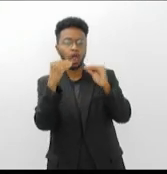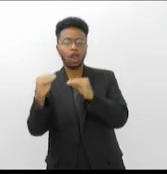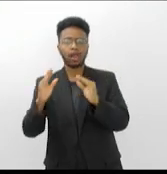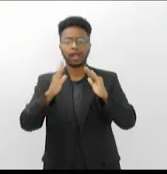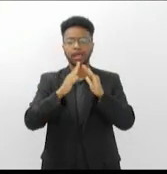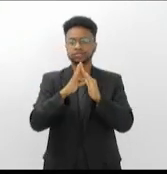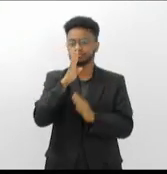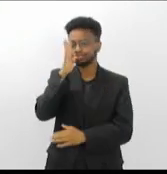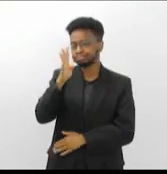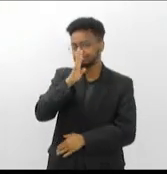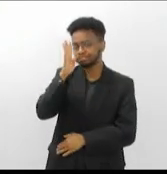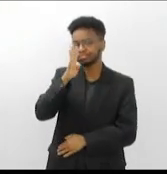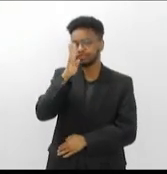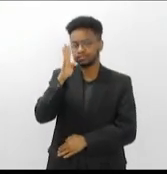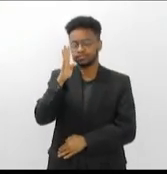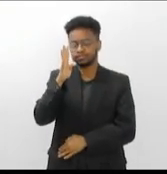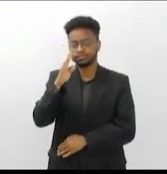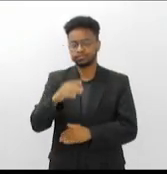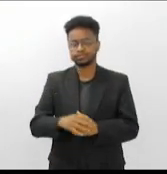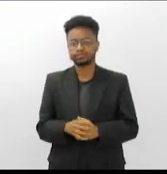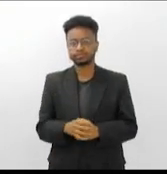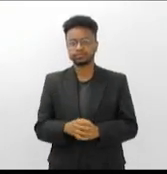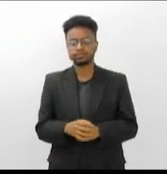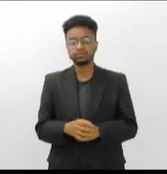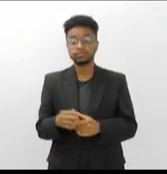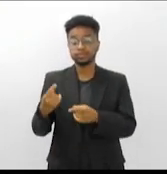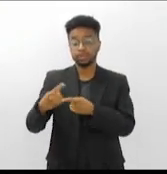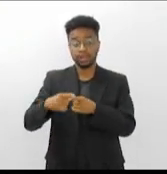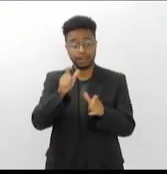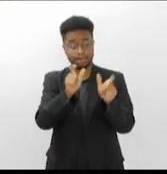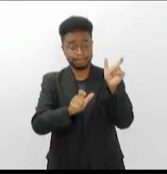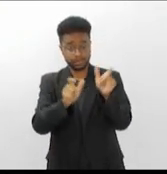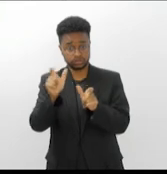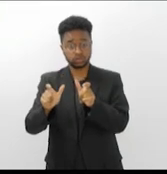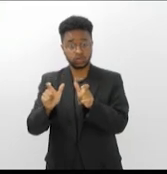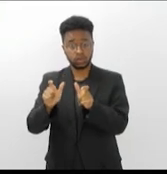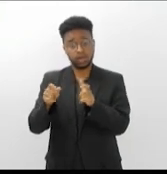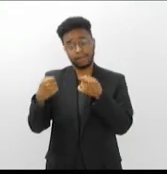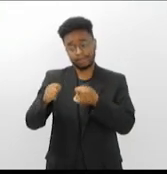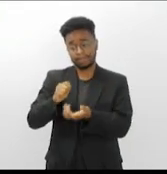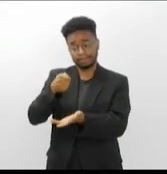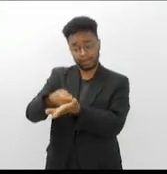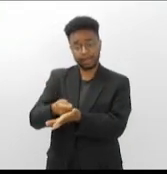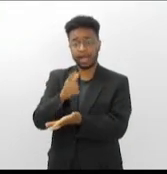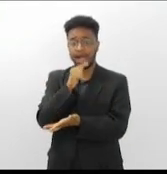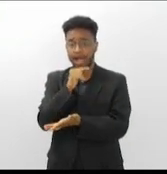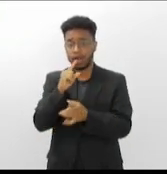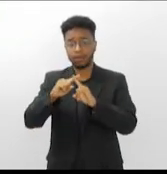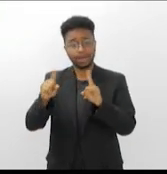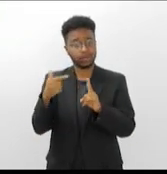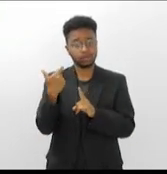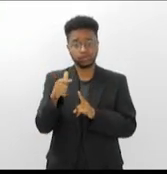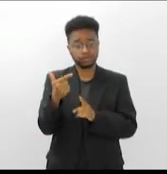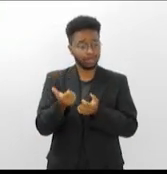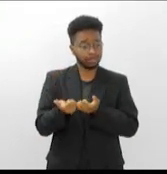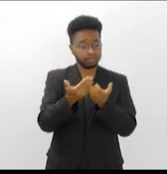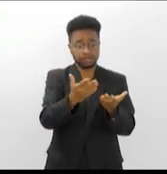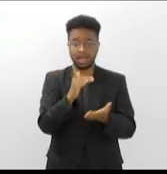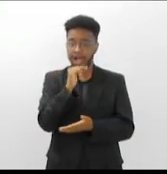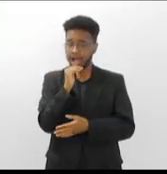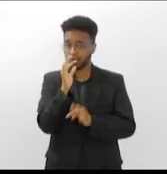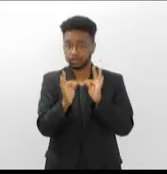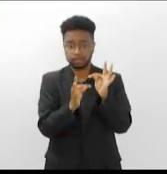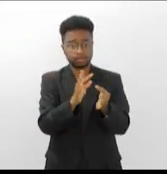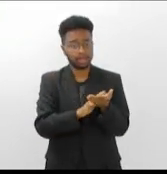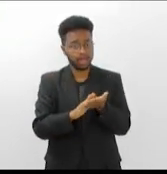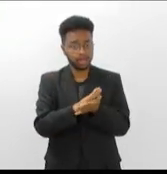nas casas das pessoas, que são cobradas a pagar água sem receberem sequer água tratada.